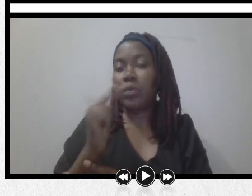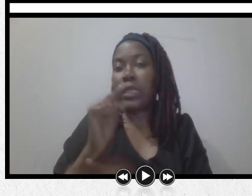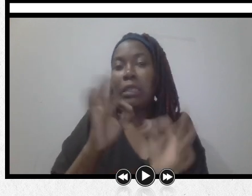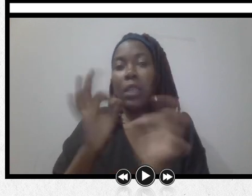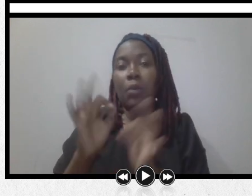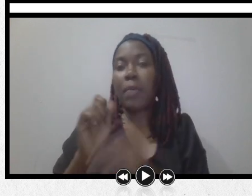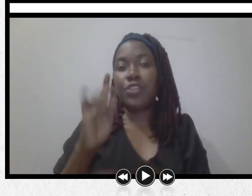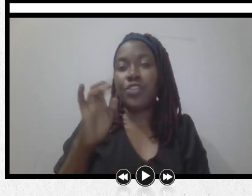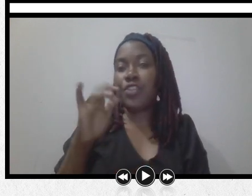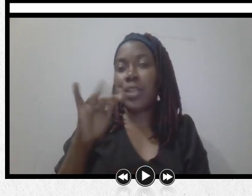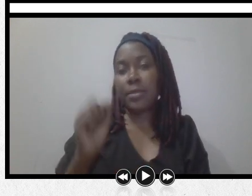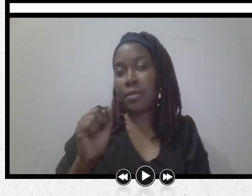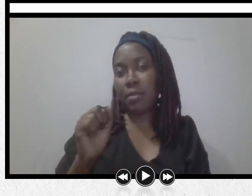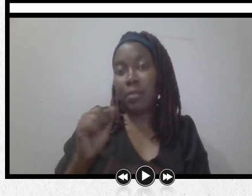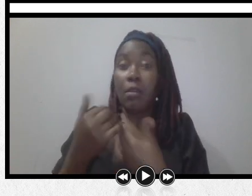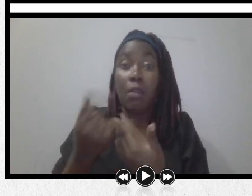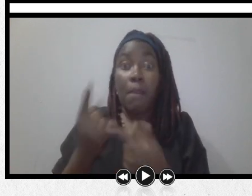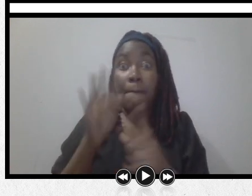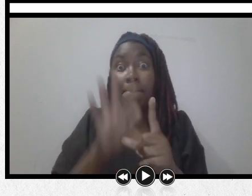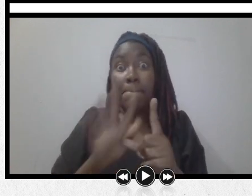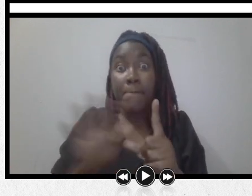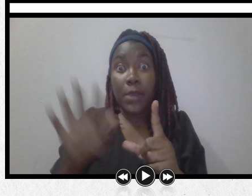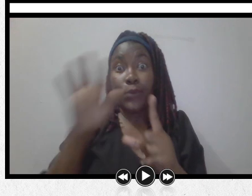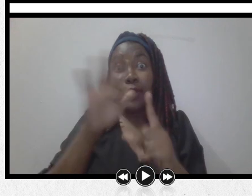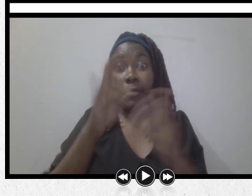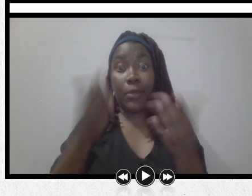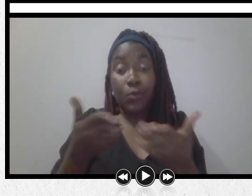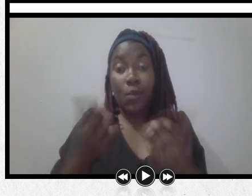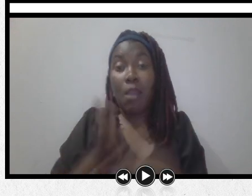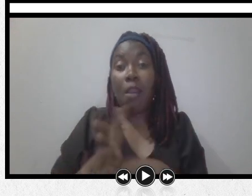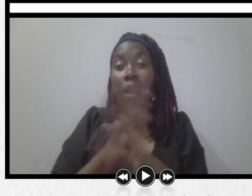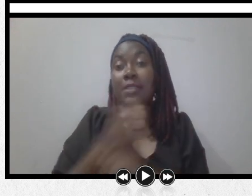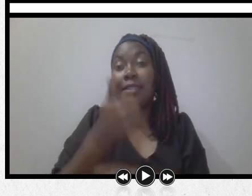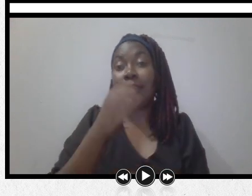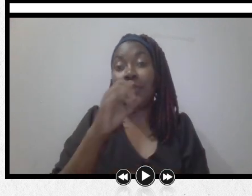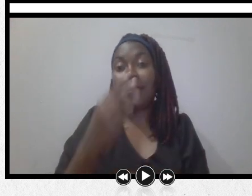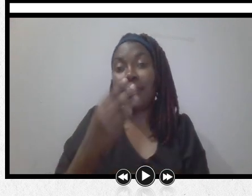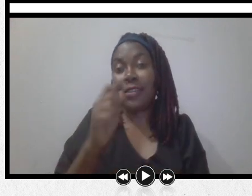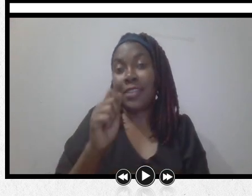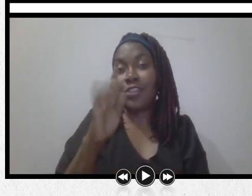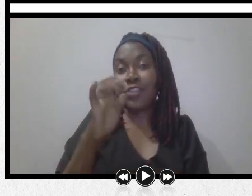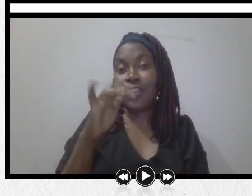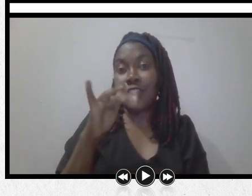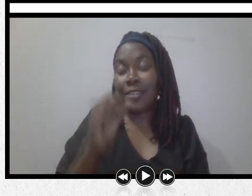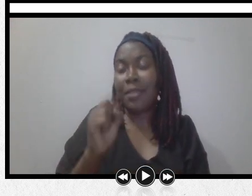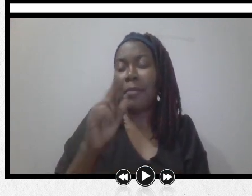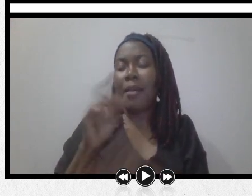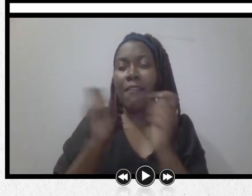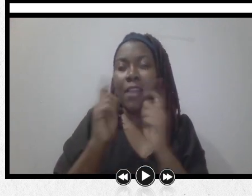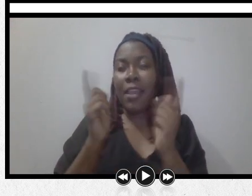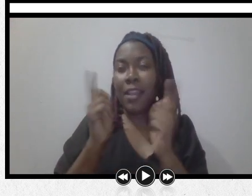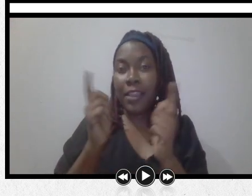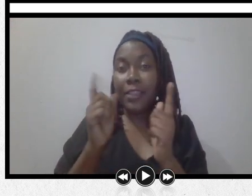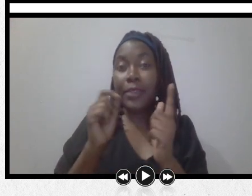agência reguladora. Então, esse aqui é o panorama atual, são 103 agências reguladoras, mas aqui vale um alerta,